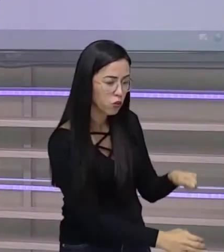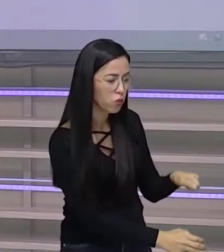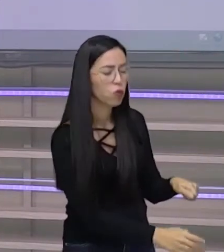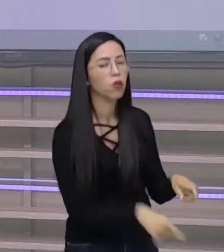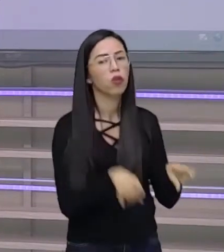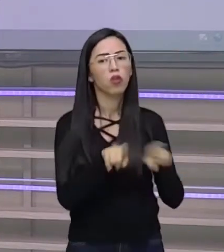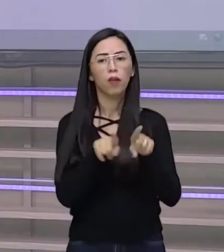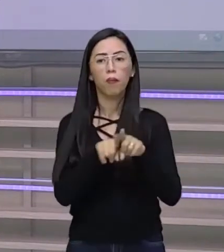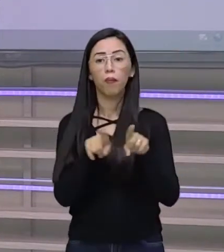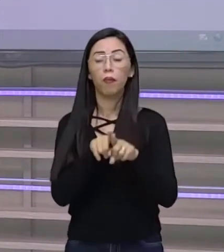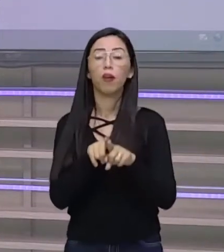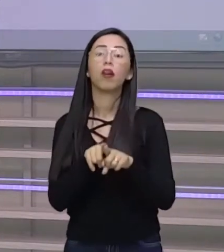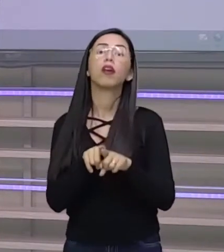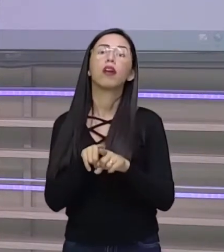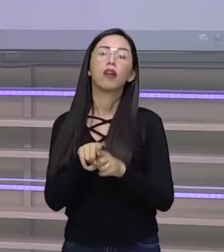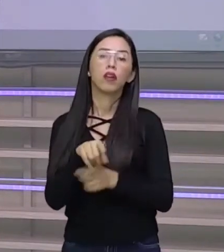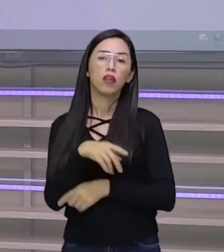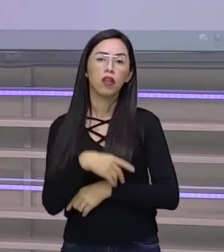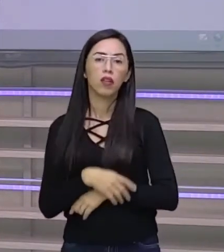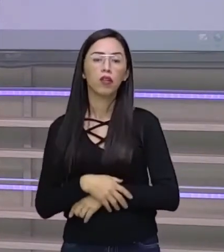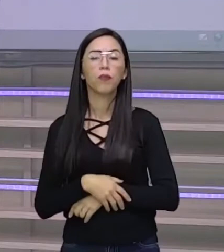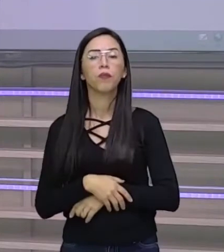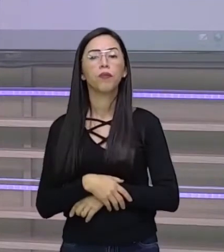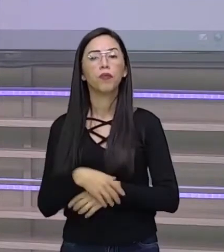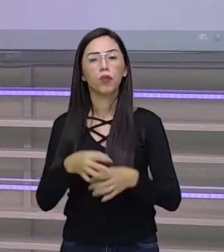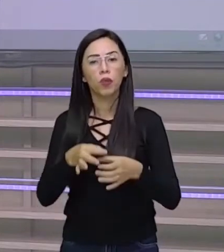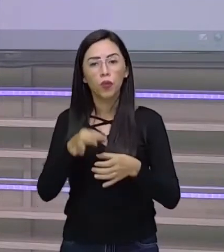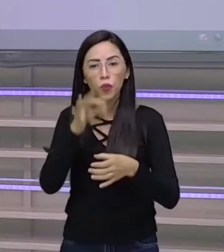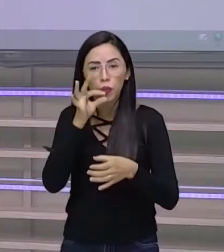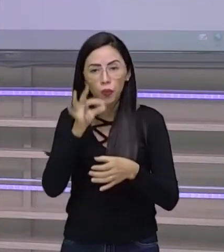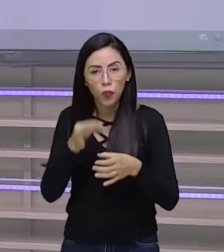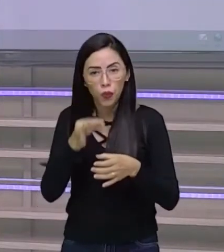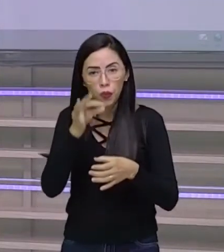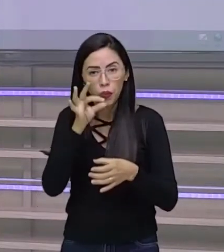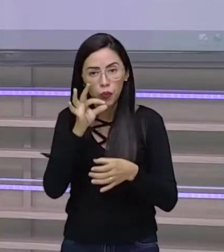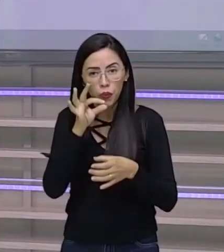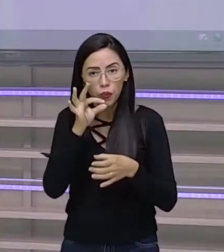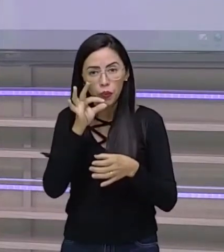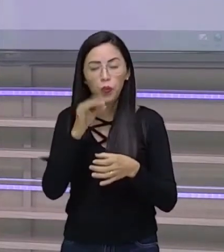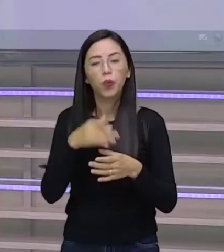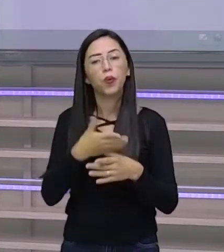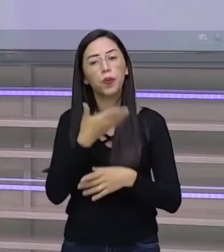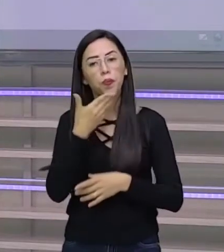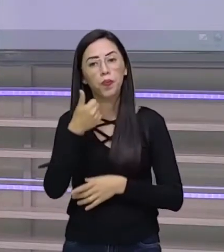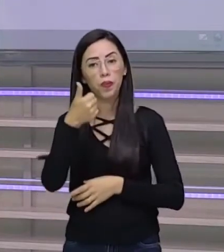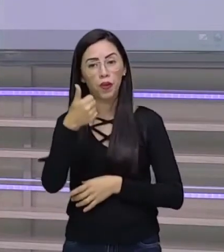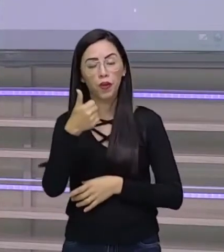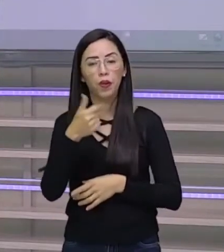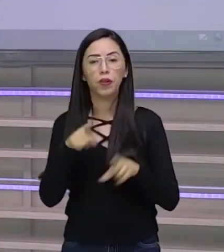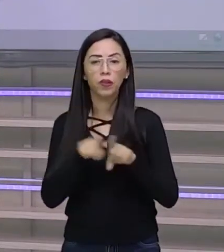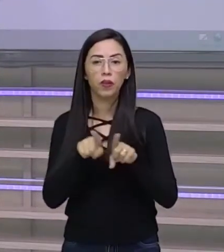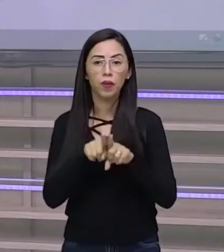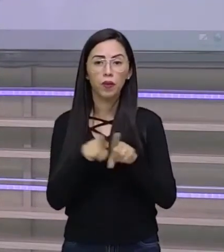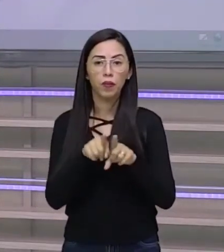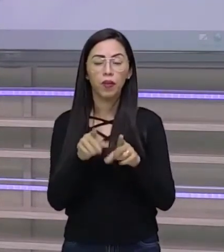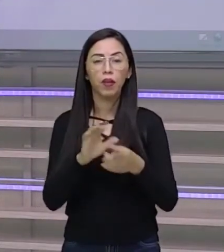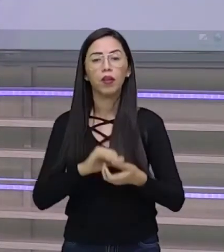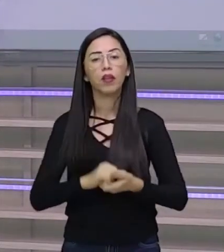suco, refrigerante, mas suco é melhor, crianças, não esqueçam, suco é bem melhor, bem mais saudável. E nós